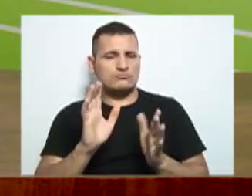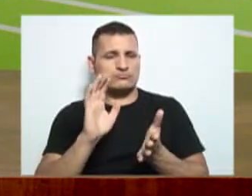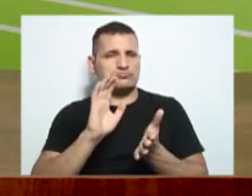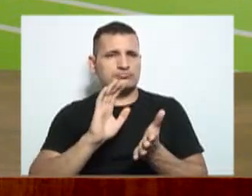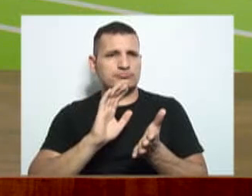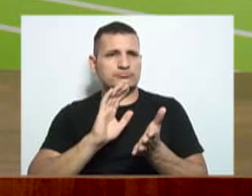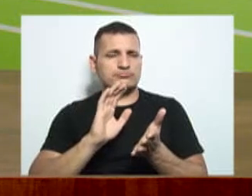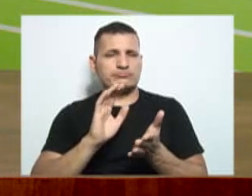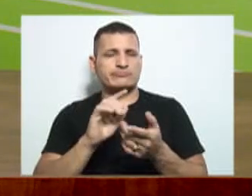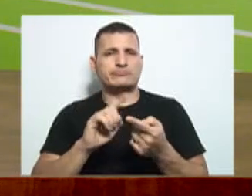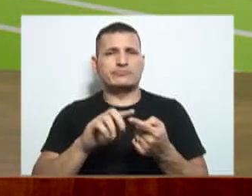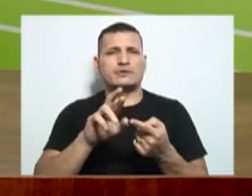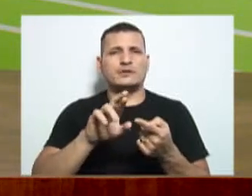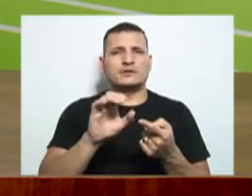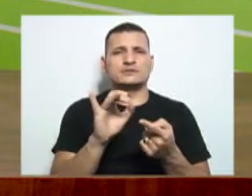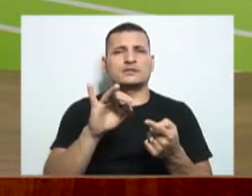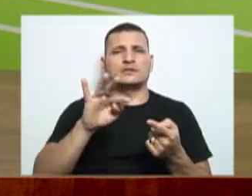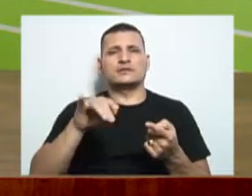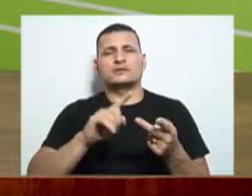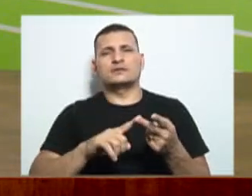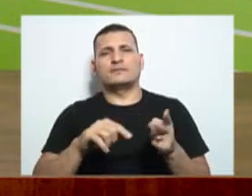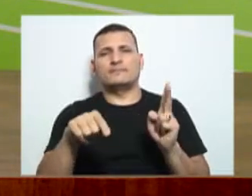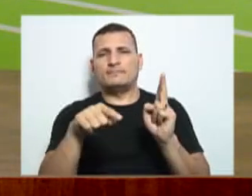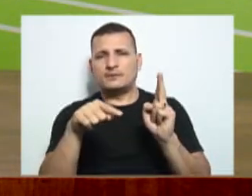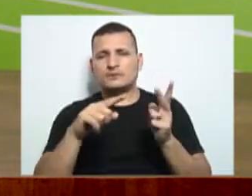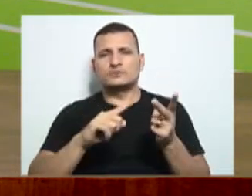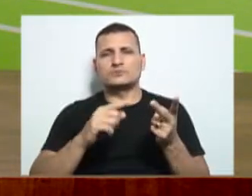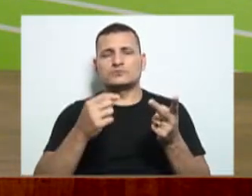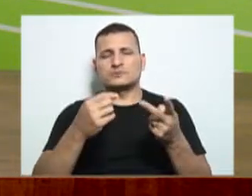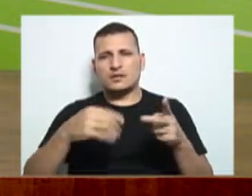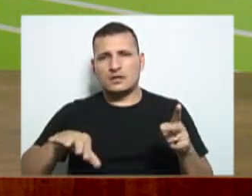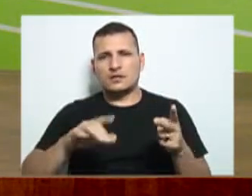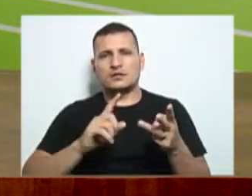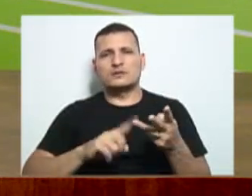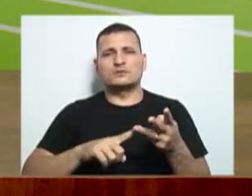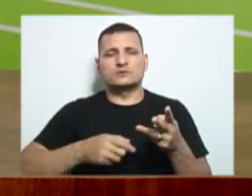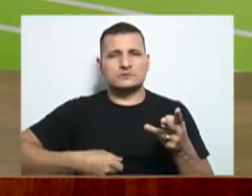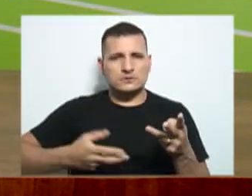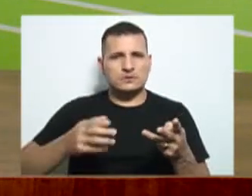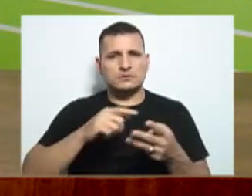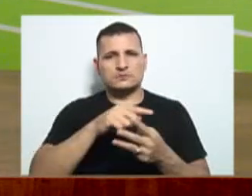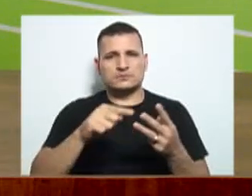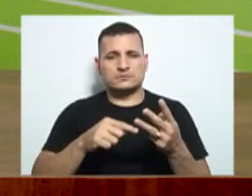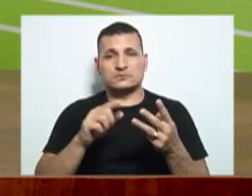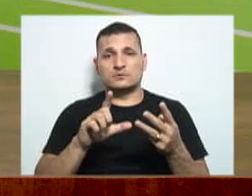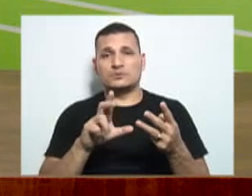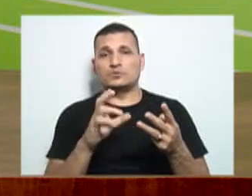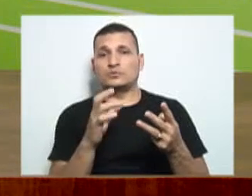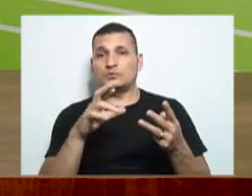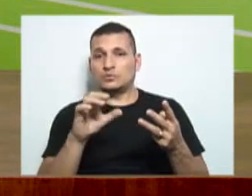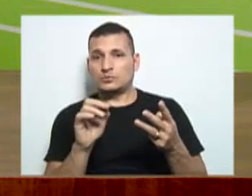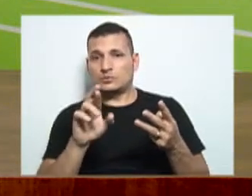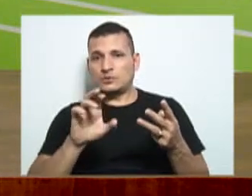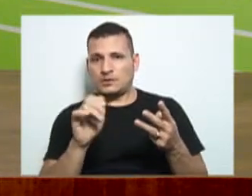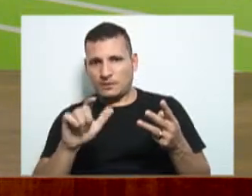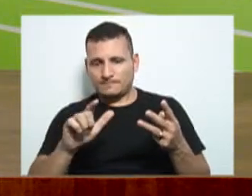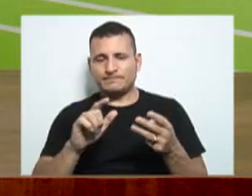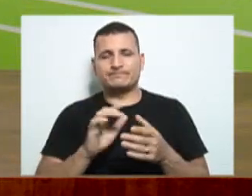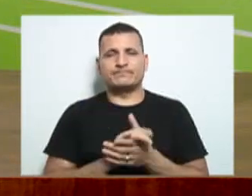É receita, menos custos, menos despesas e se chega no lucro. Isso aí é lucro real. No lucro